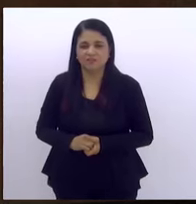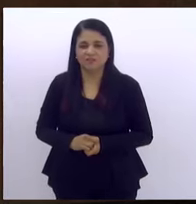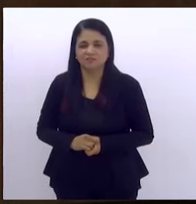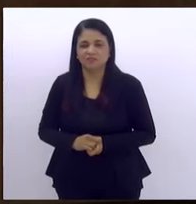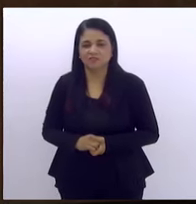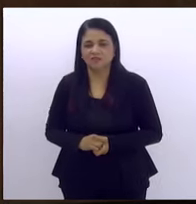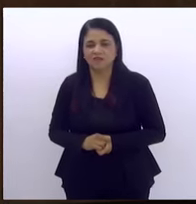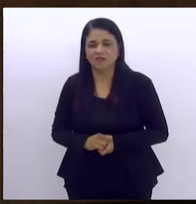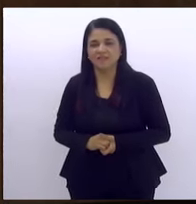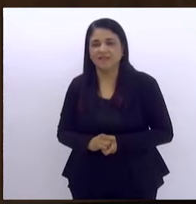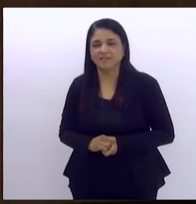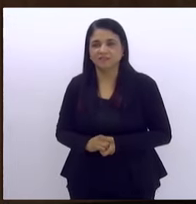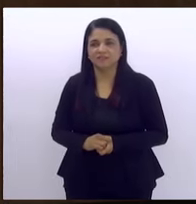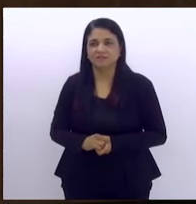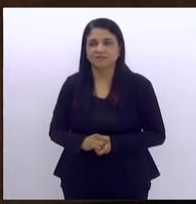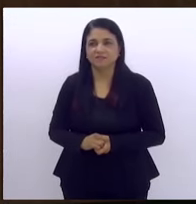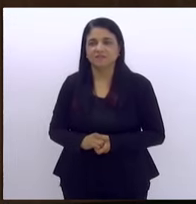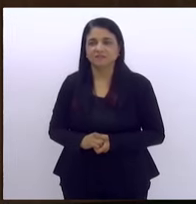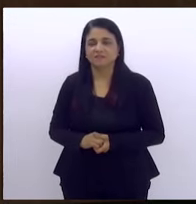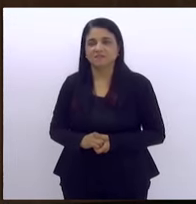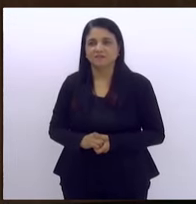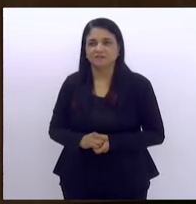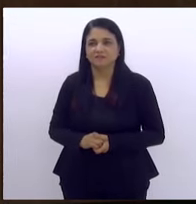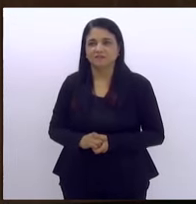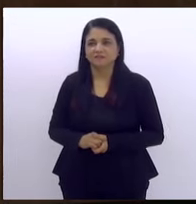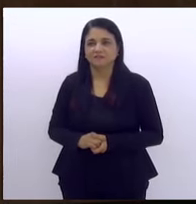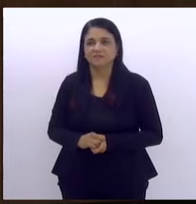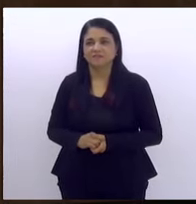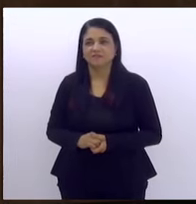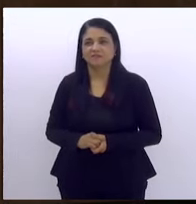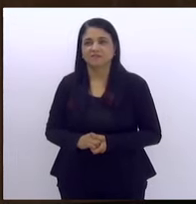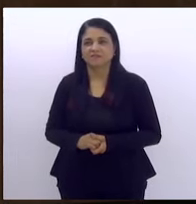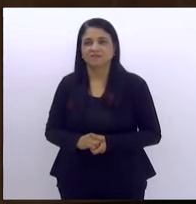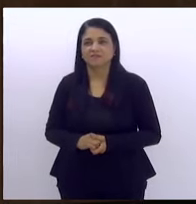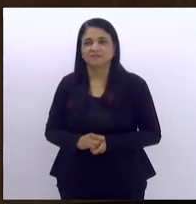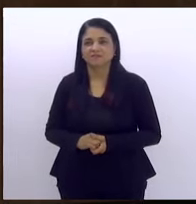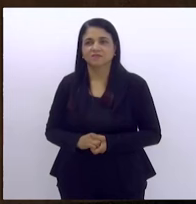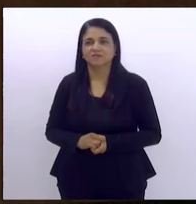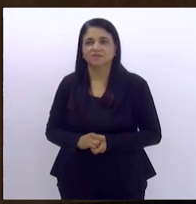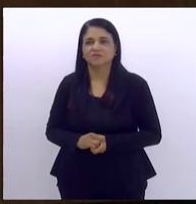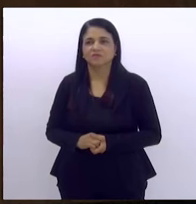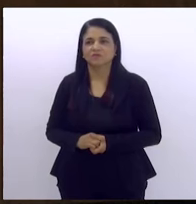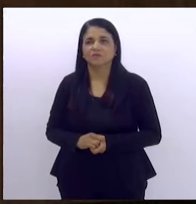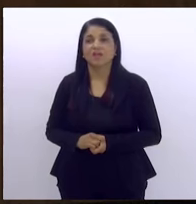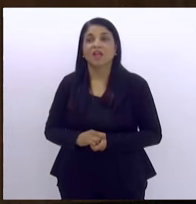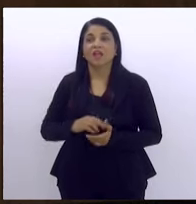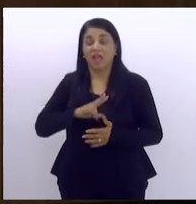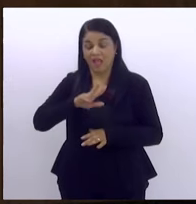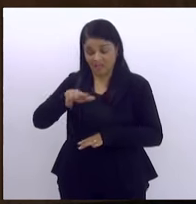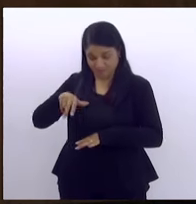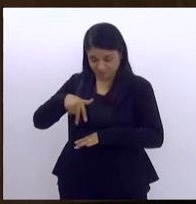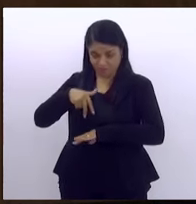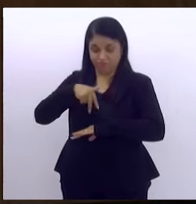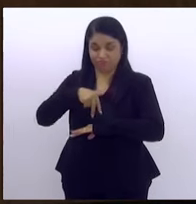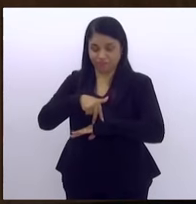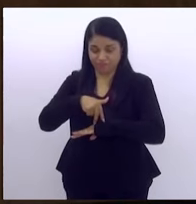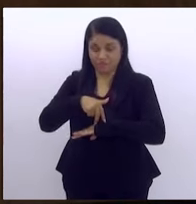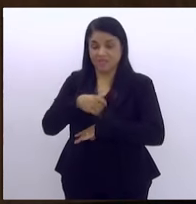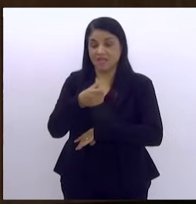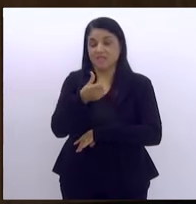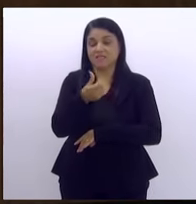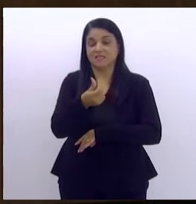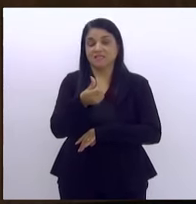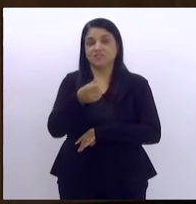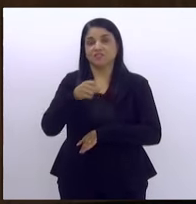Essa comissão até não sei mais de cor qual a suplência que eu ocupo. É a sexta. É a sexta